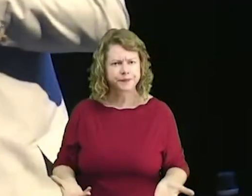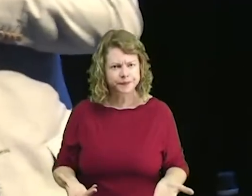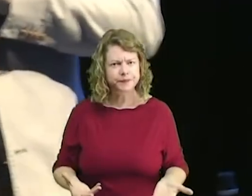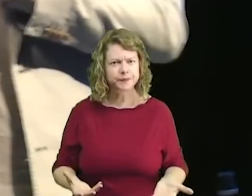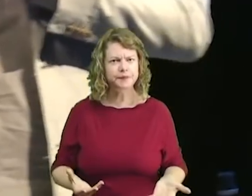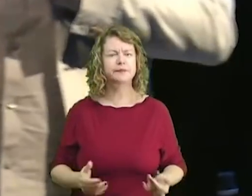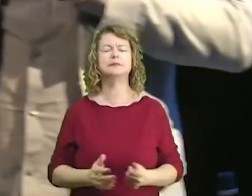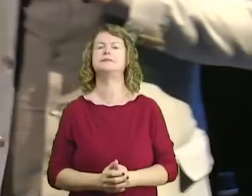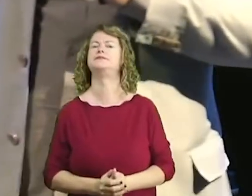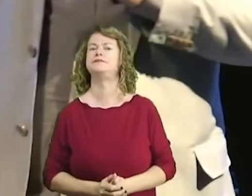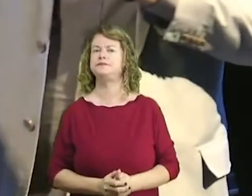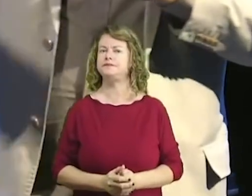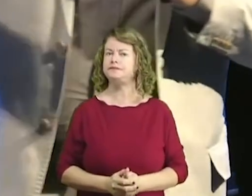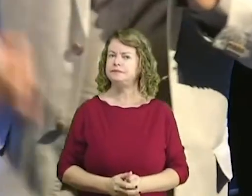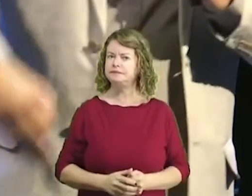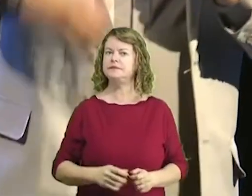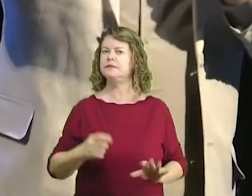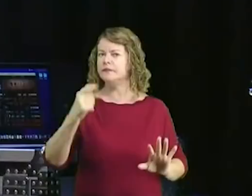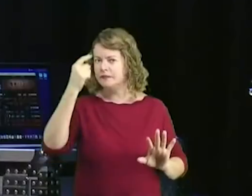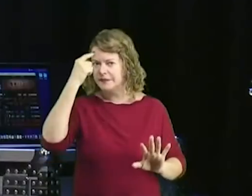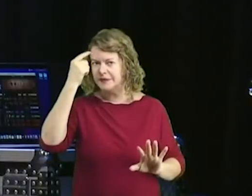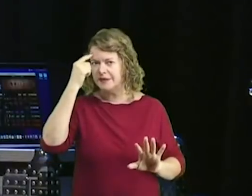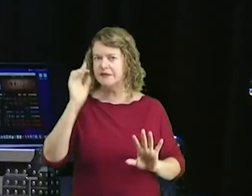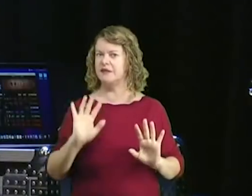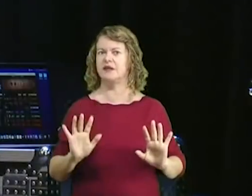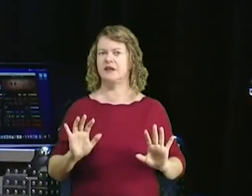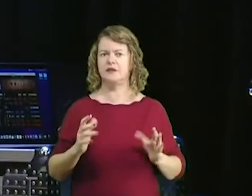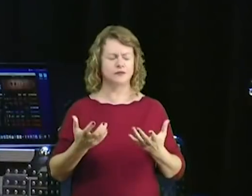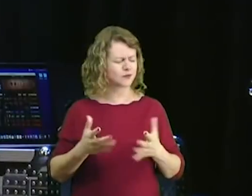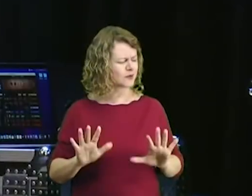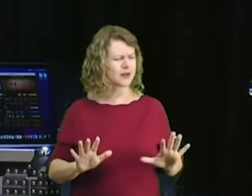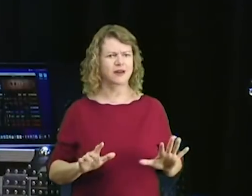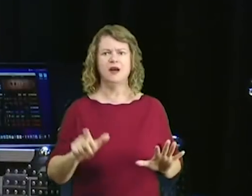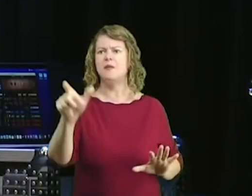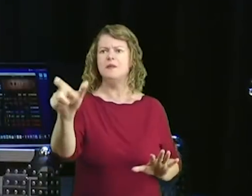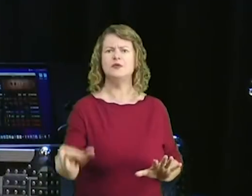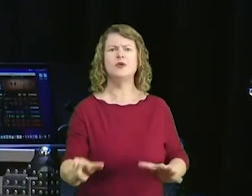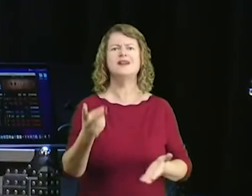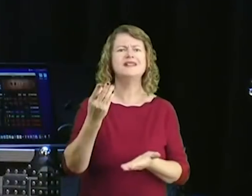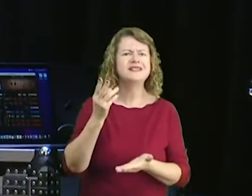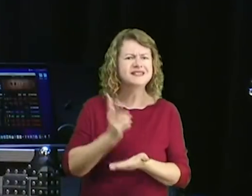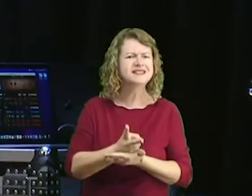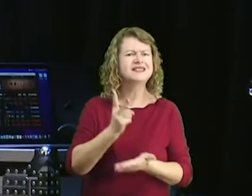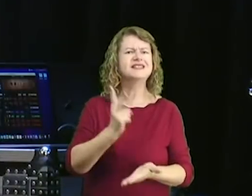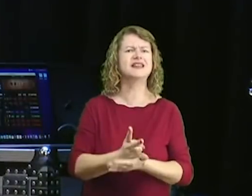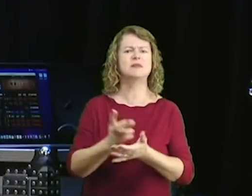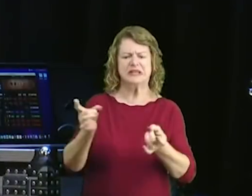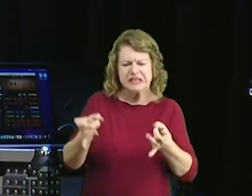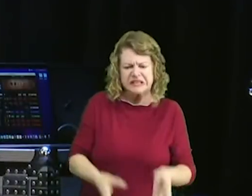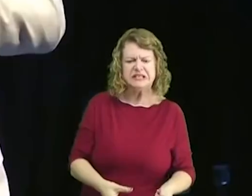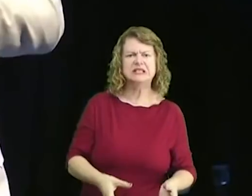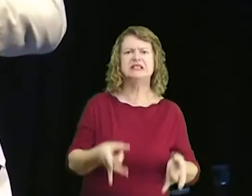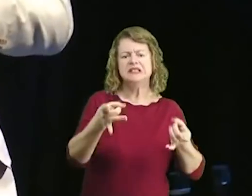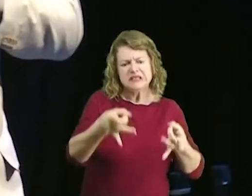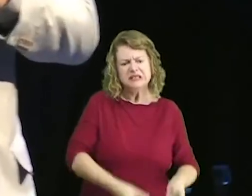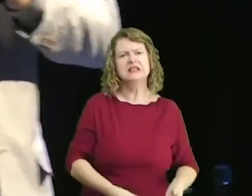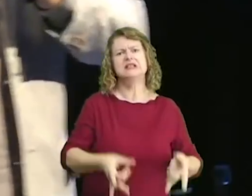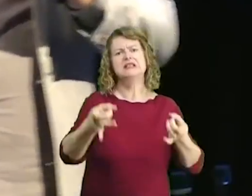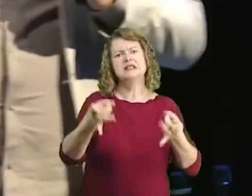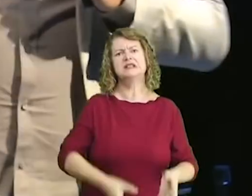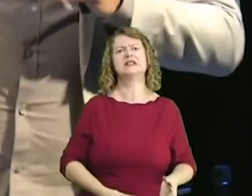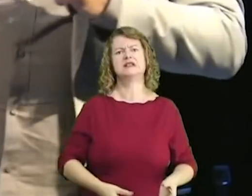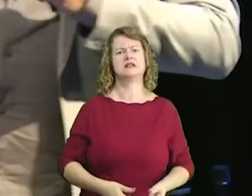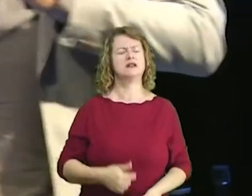quero nem ouvir falar. É gente que está sempre desistindo. Eu já falei aqui, um pastor amigo meu,